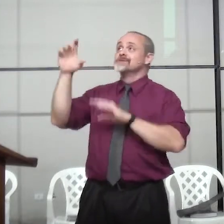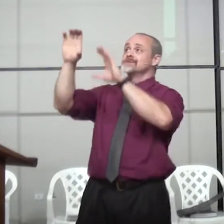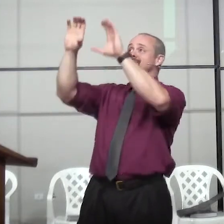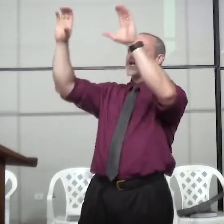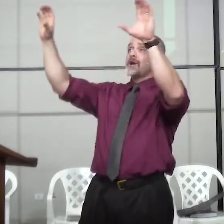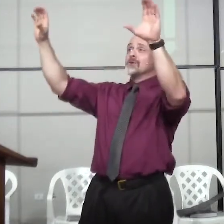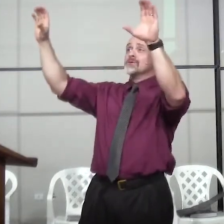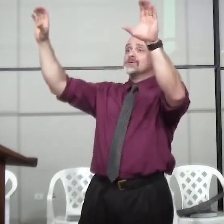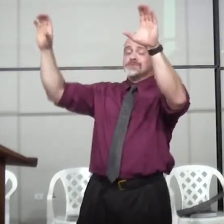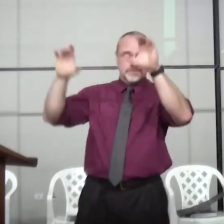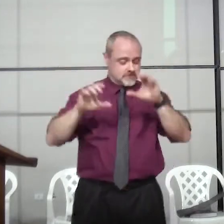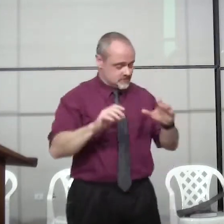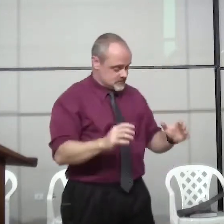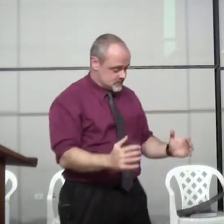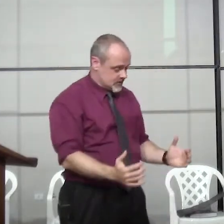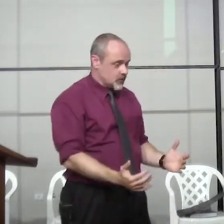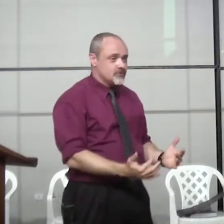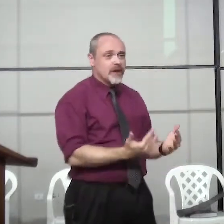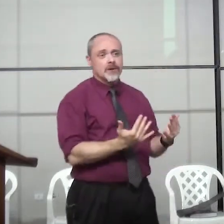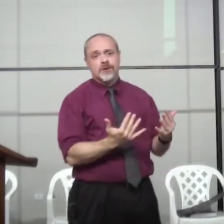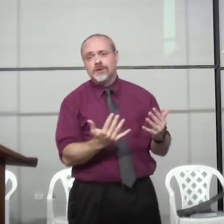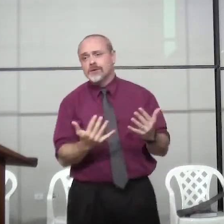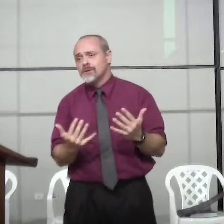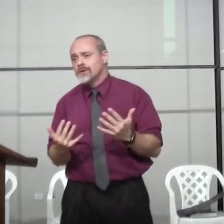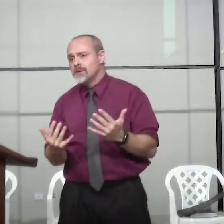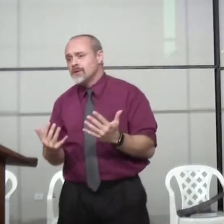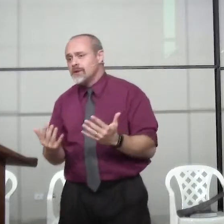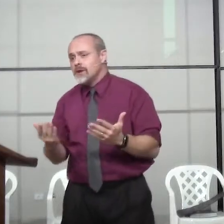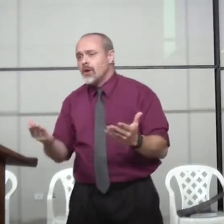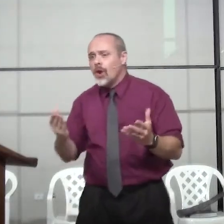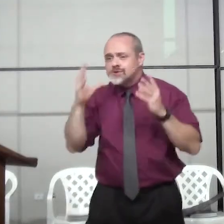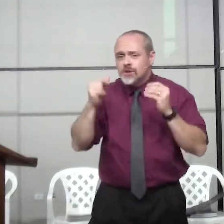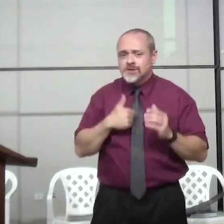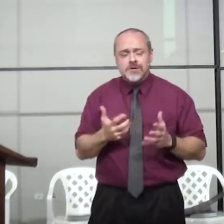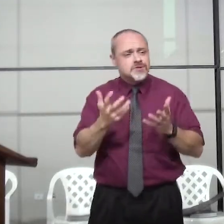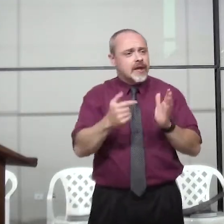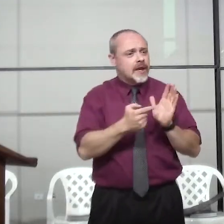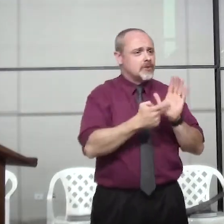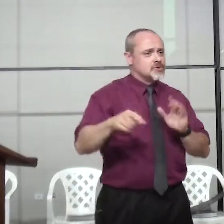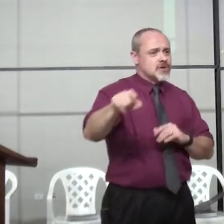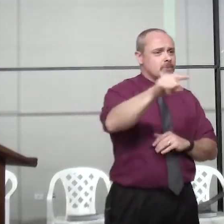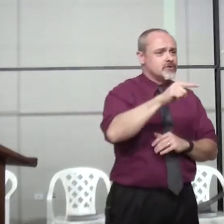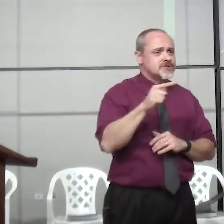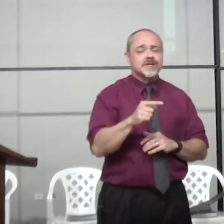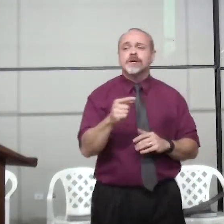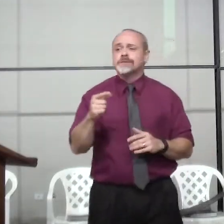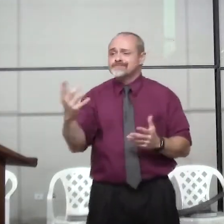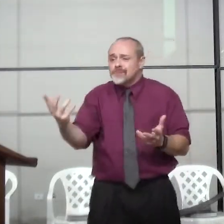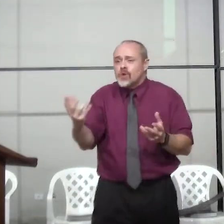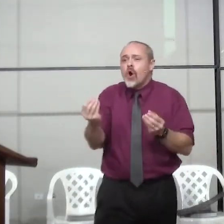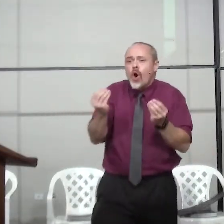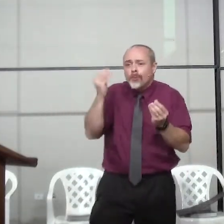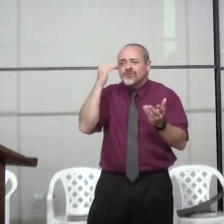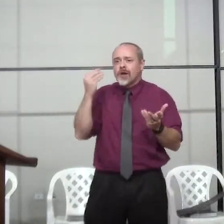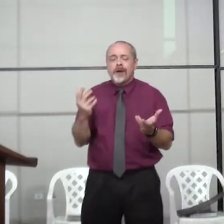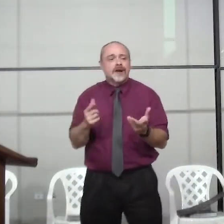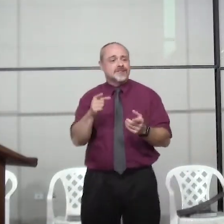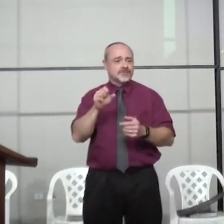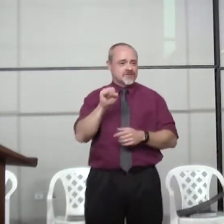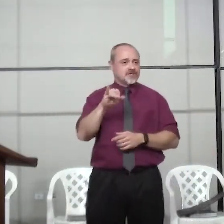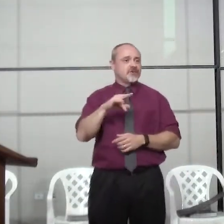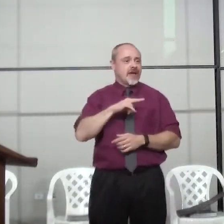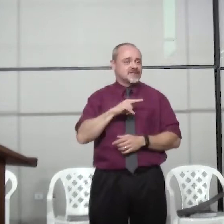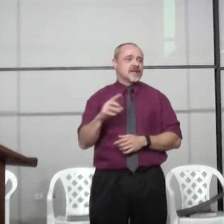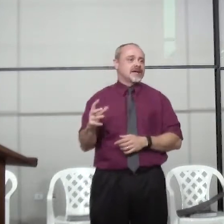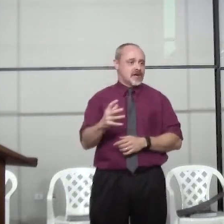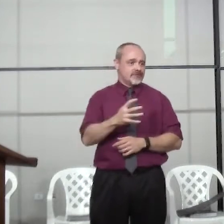sobre céu e o inferno. E hoje à noite eu estou querendo mostrar para vocês como saber se